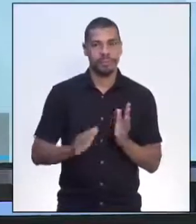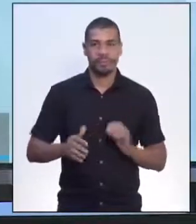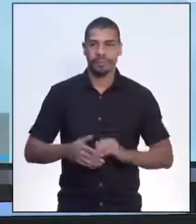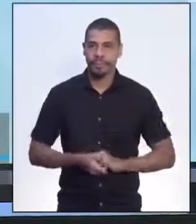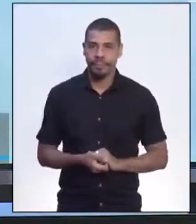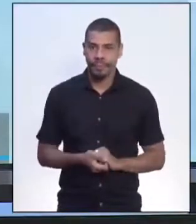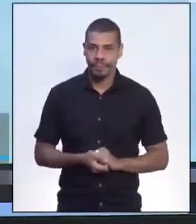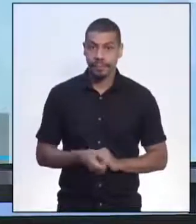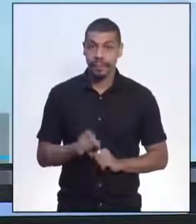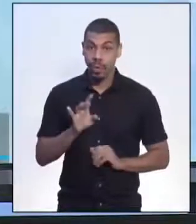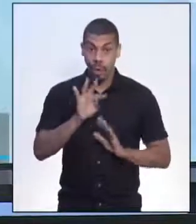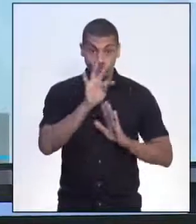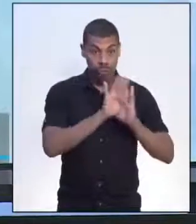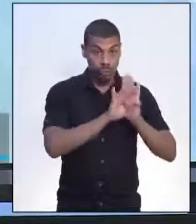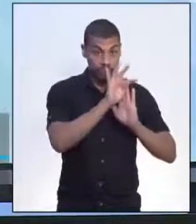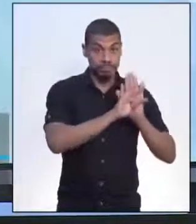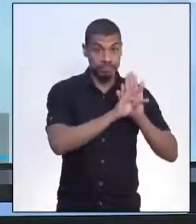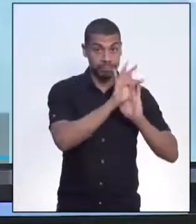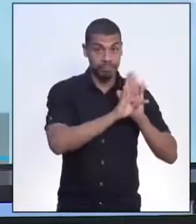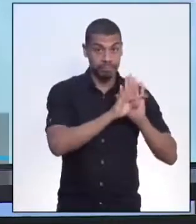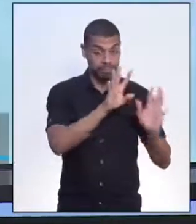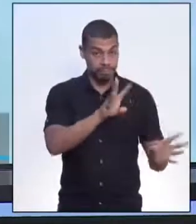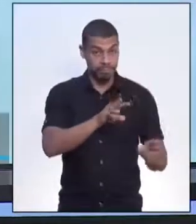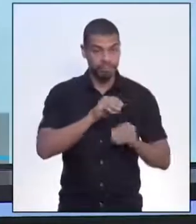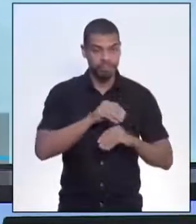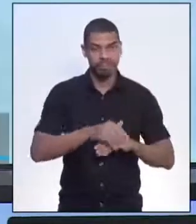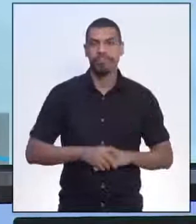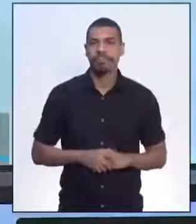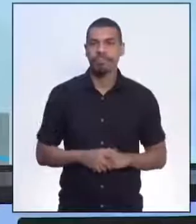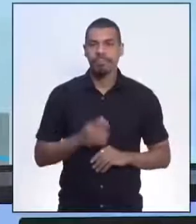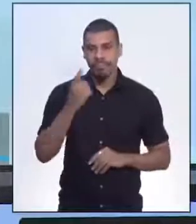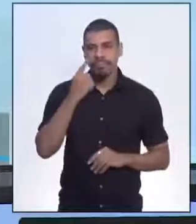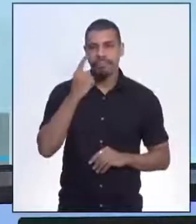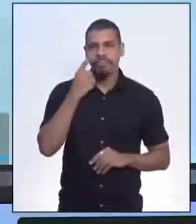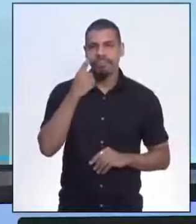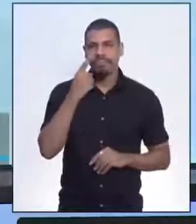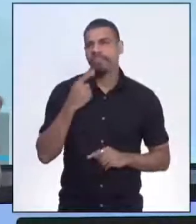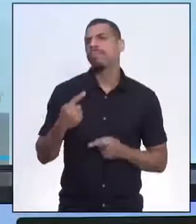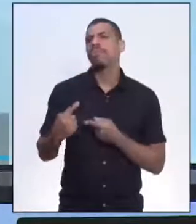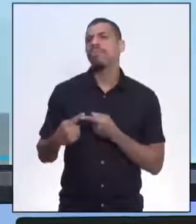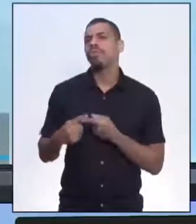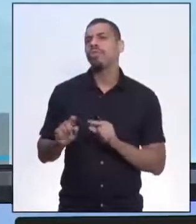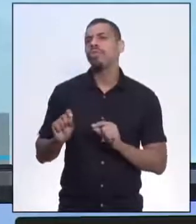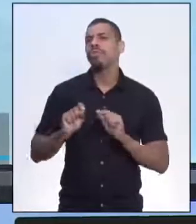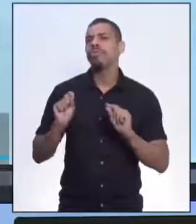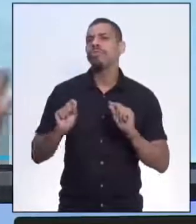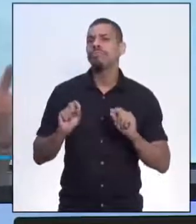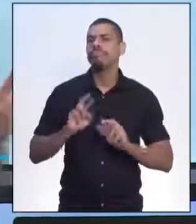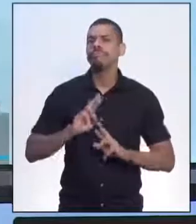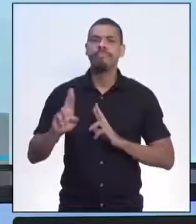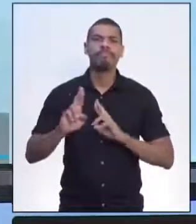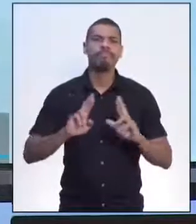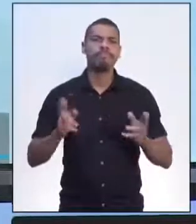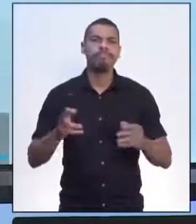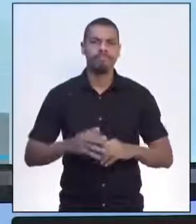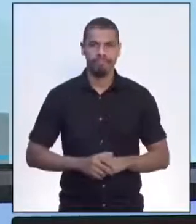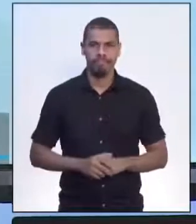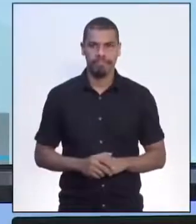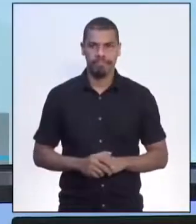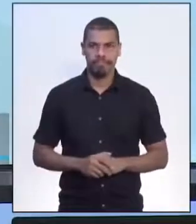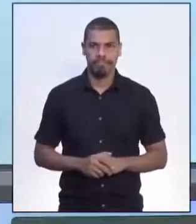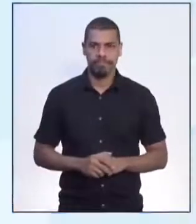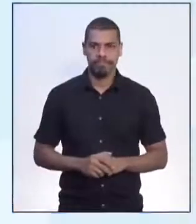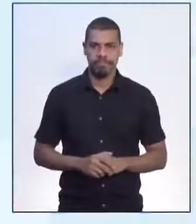suficiente. Só o texto que eu peguei de lá, tá ok? Vamos lá olhar por que essa resposta tá... A gente usou because